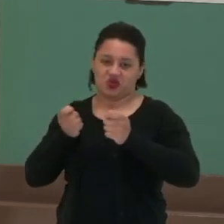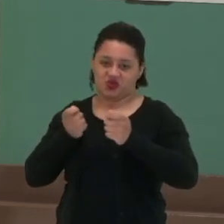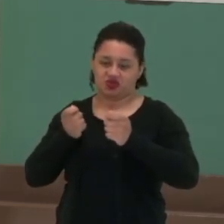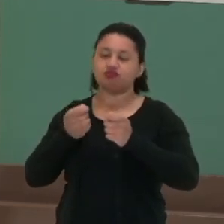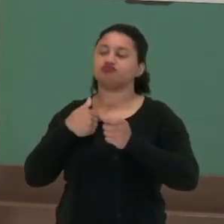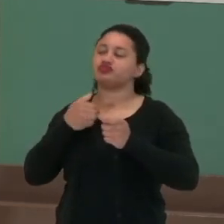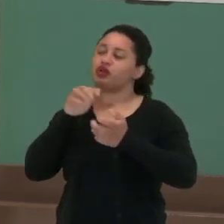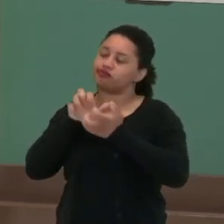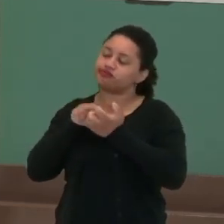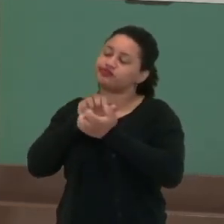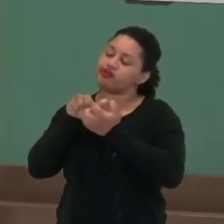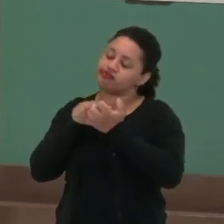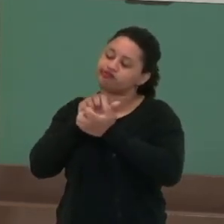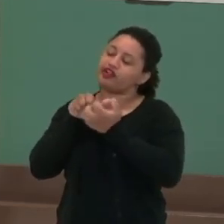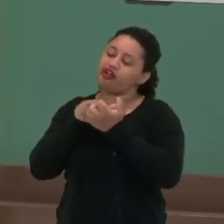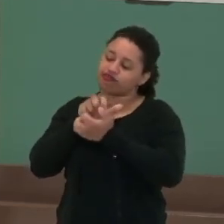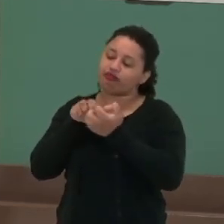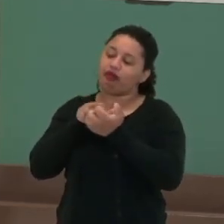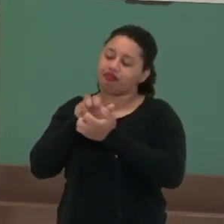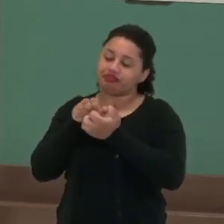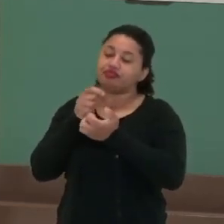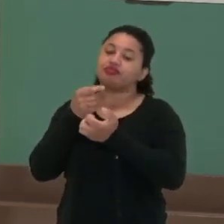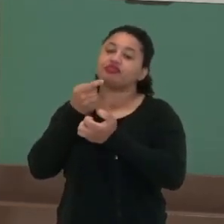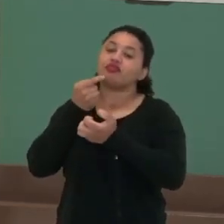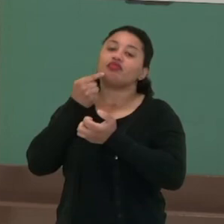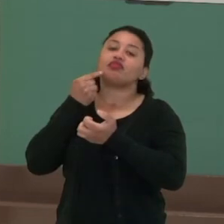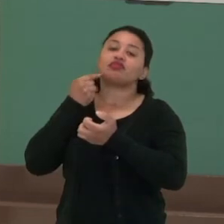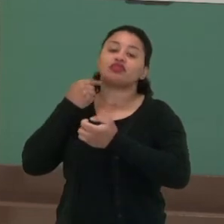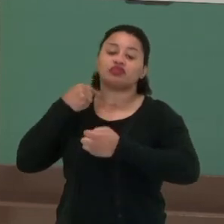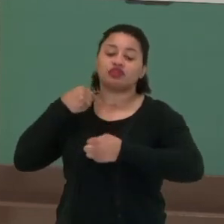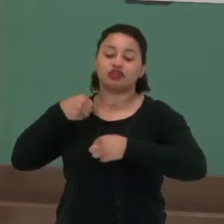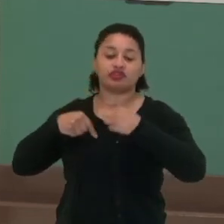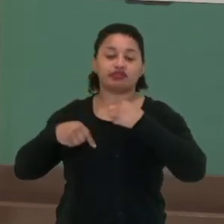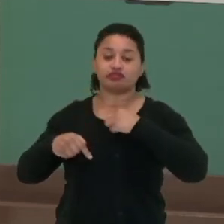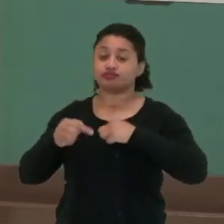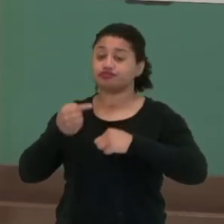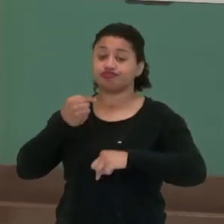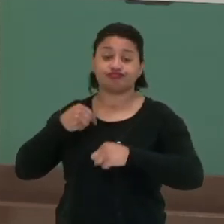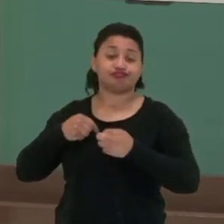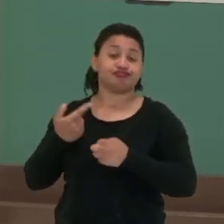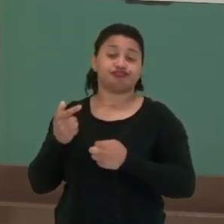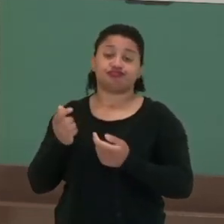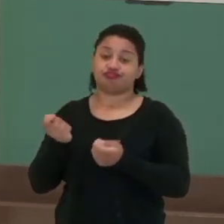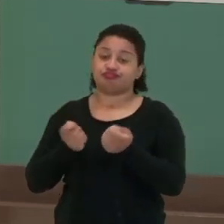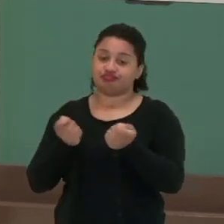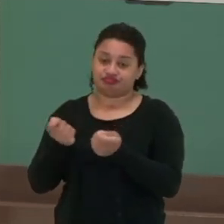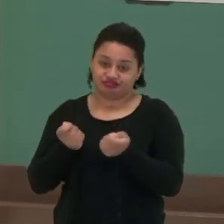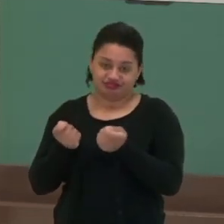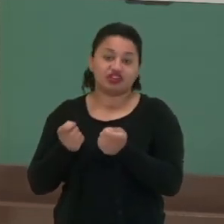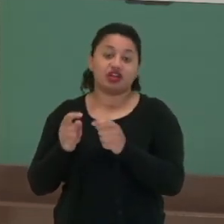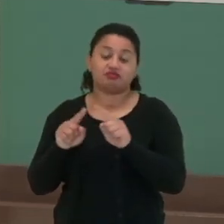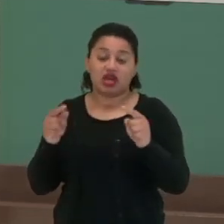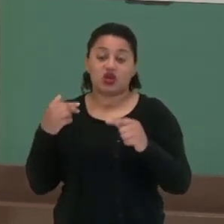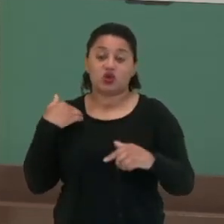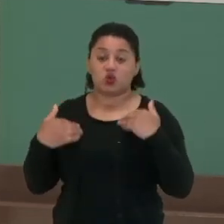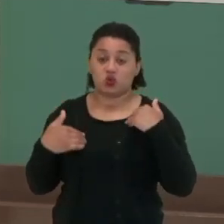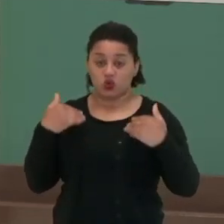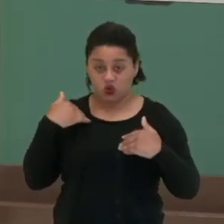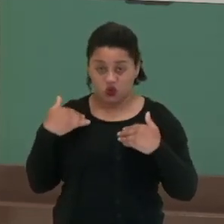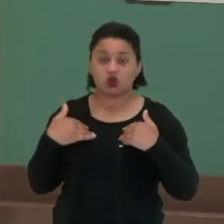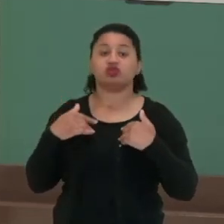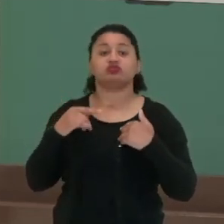desse momento, o alimento percorre um caminho que você não tem mais controle, e sim o seu corpo com um